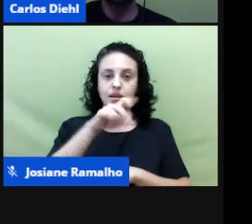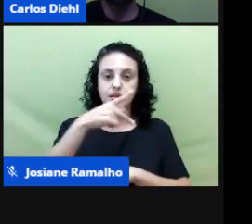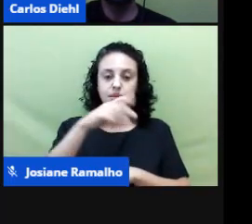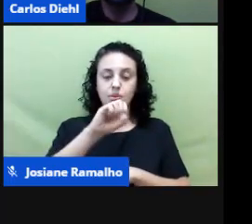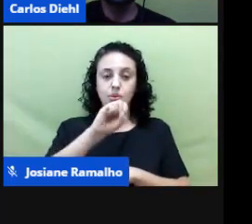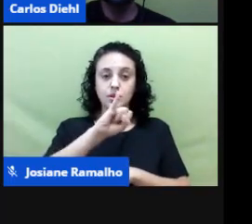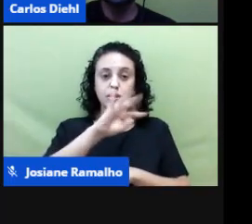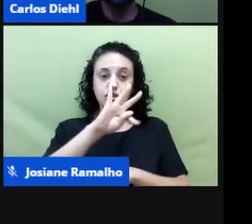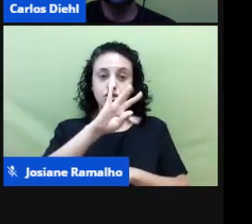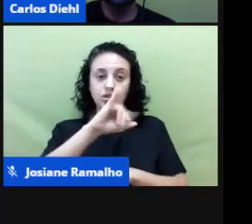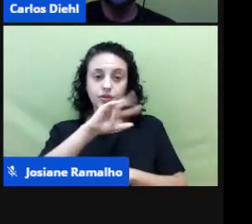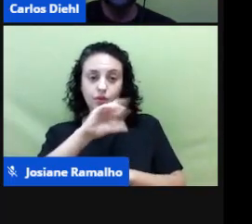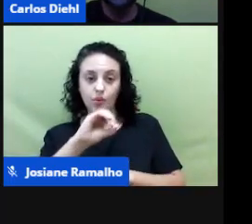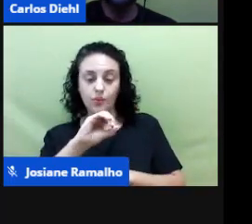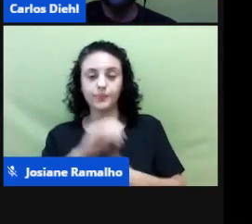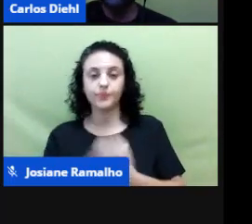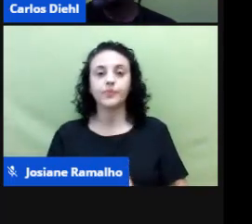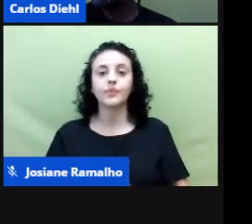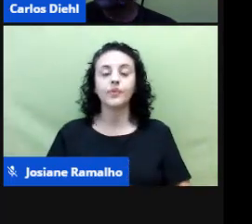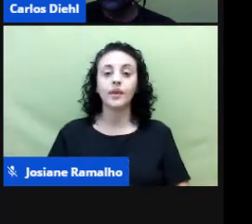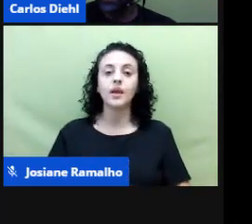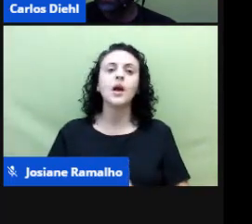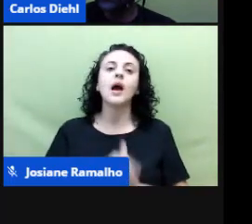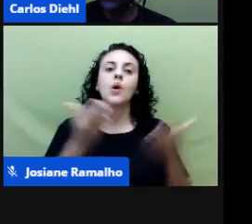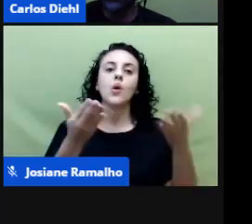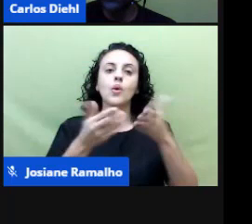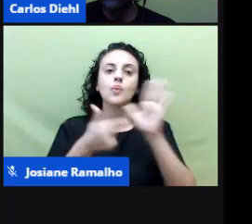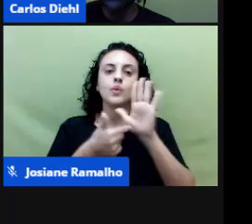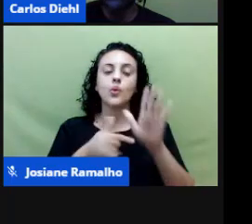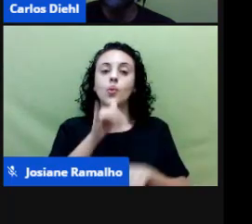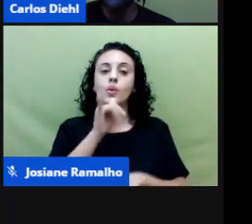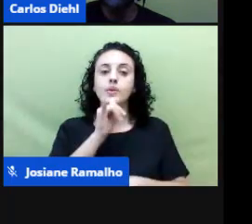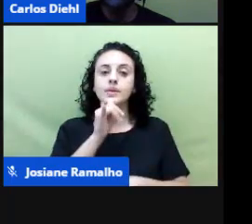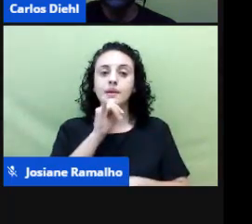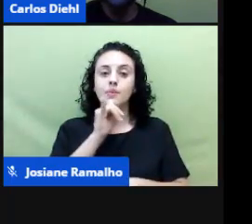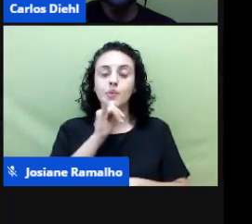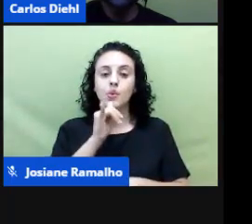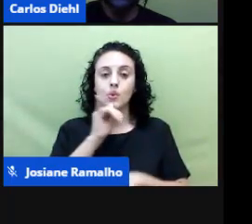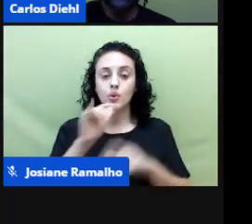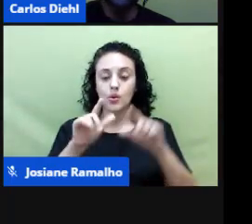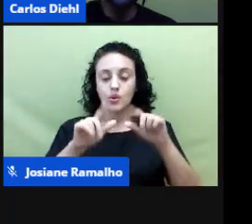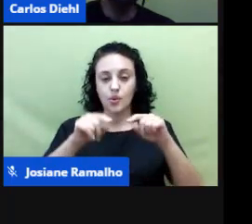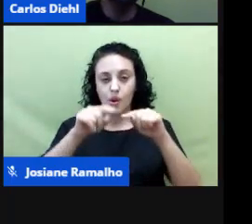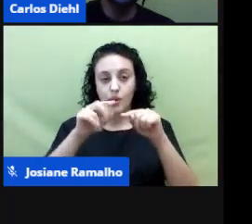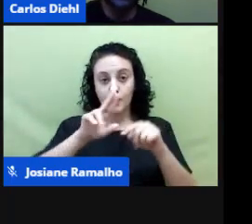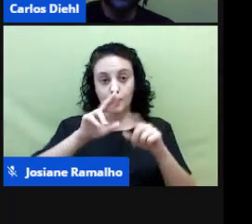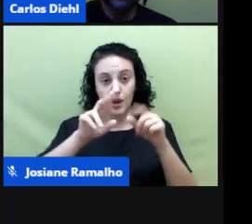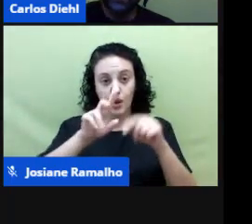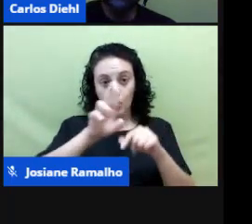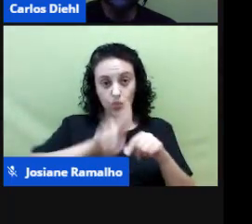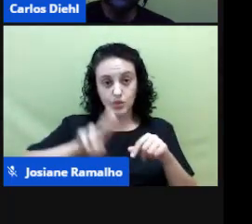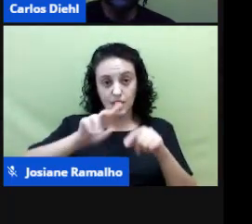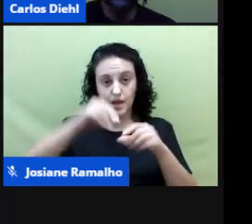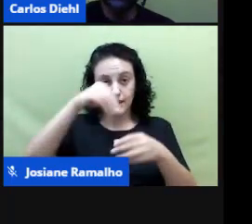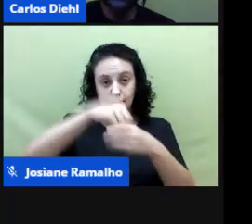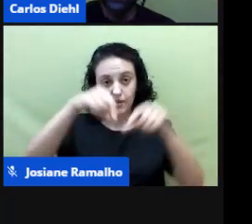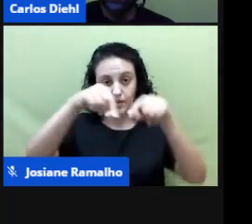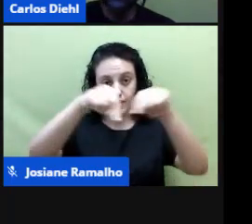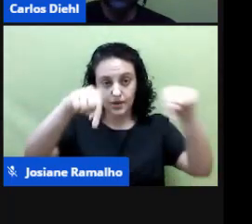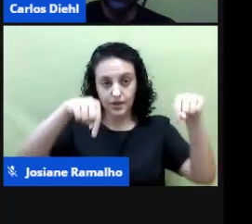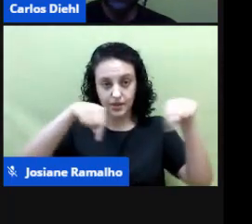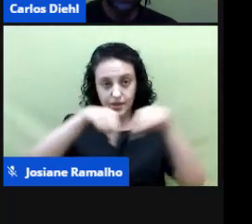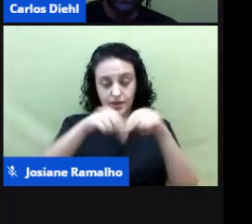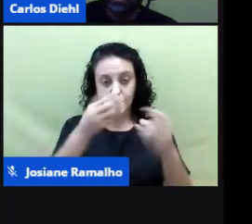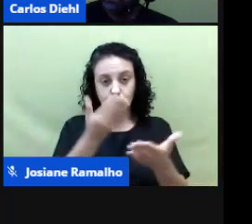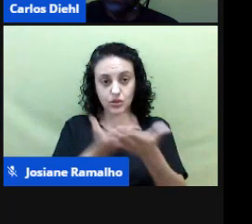Então, um exemplo de sala de aula. É qualquer assunto que o professor quiser falar, quando ele quiser fazer seu